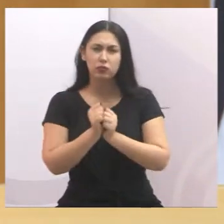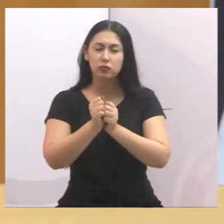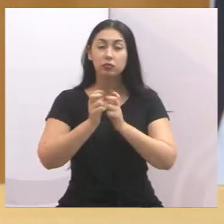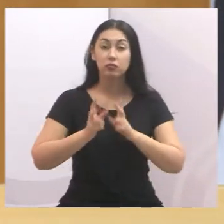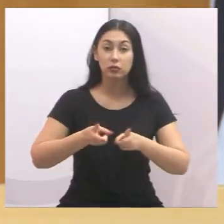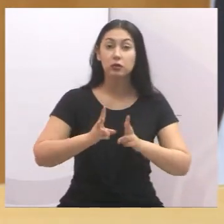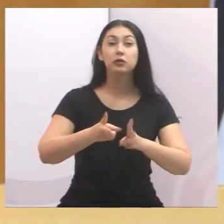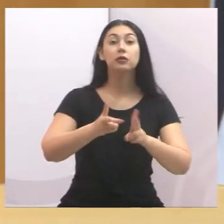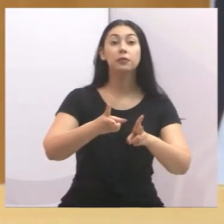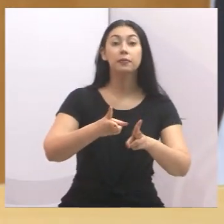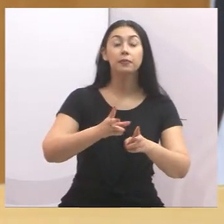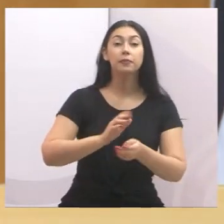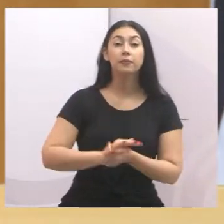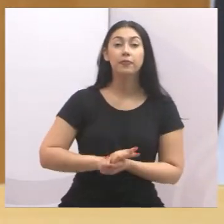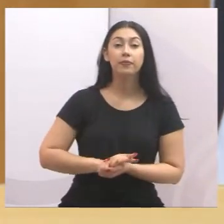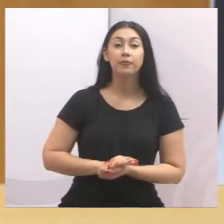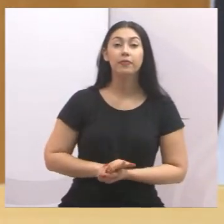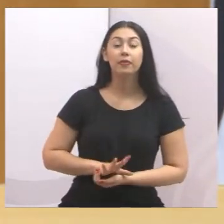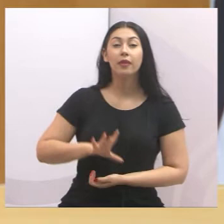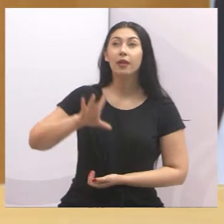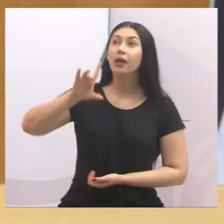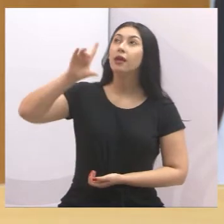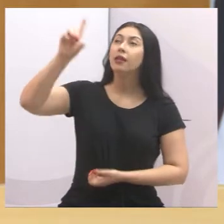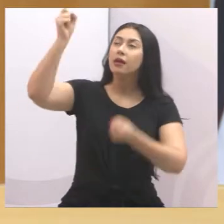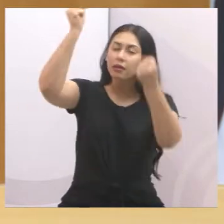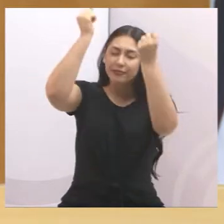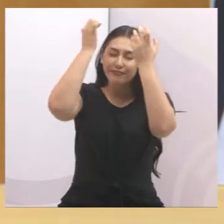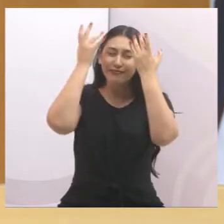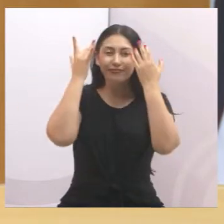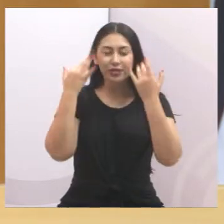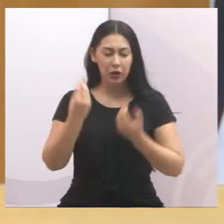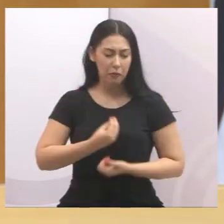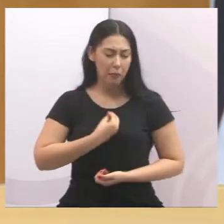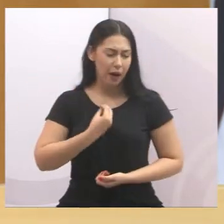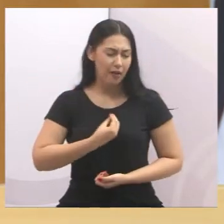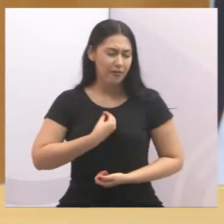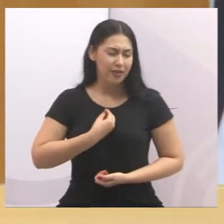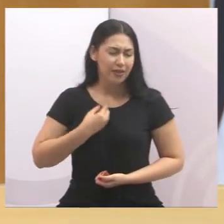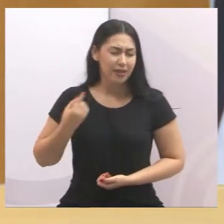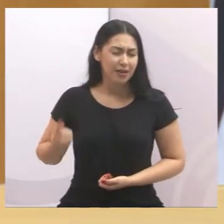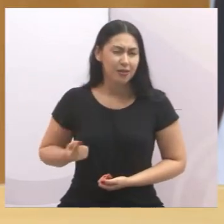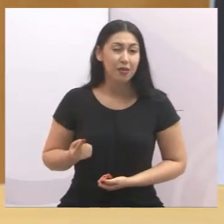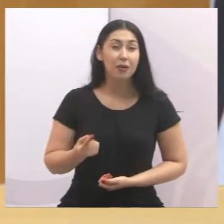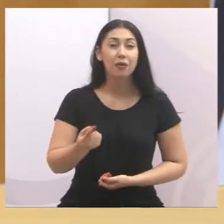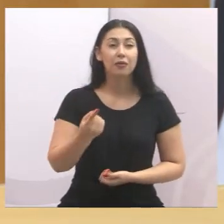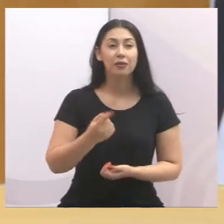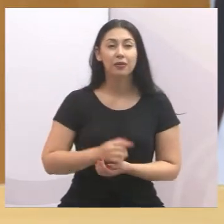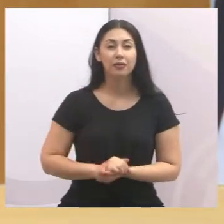glorificarei. Eu o saciarei com longa vida, e lhe mostrarei minha salvação.